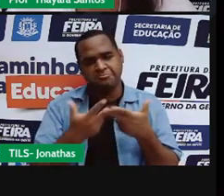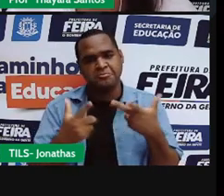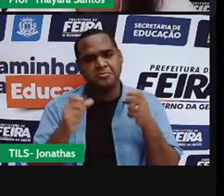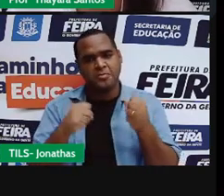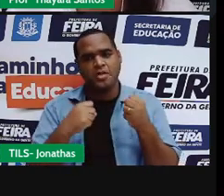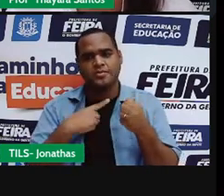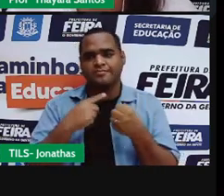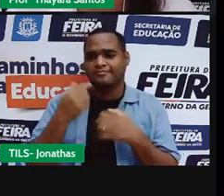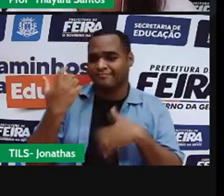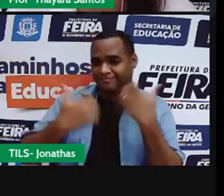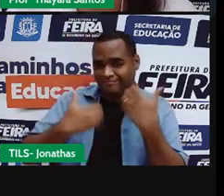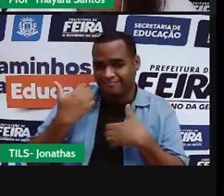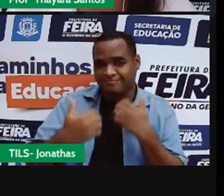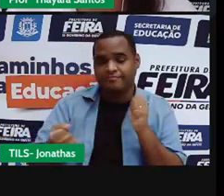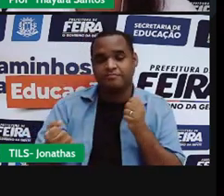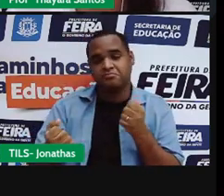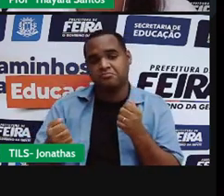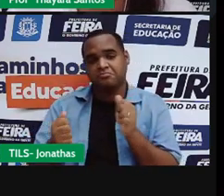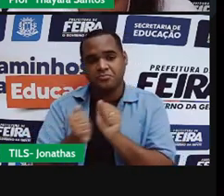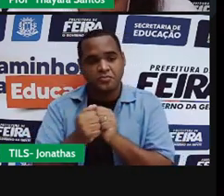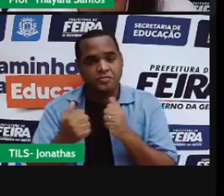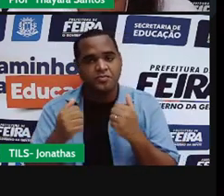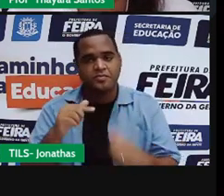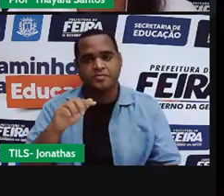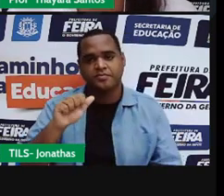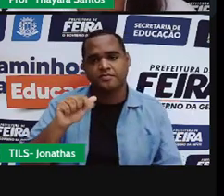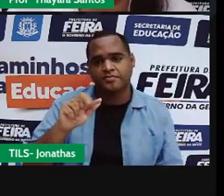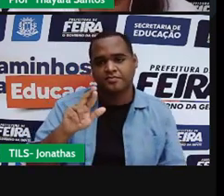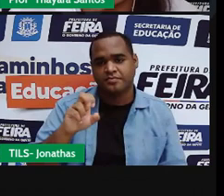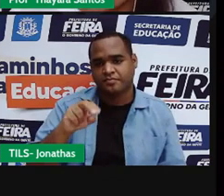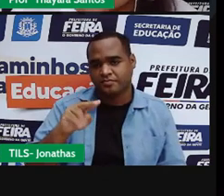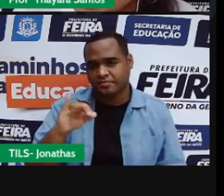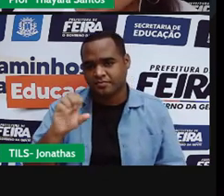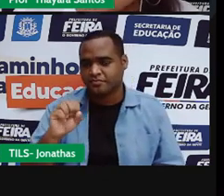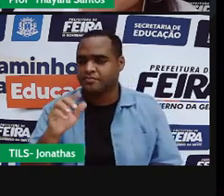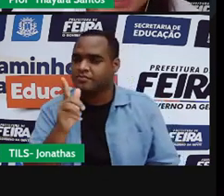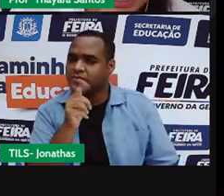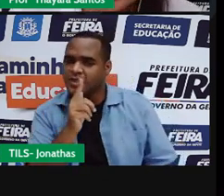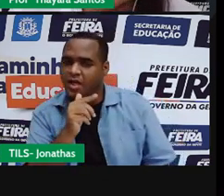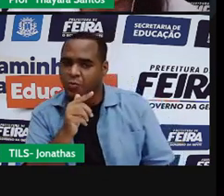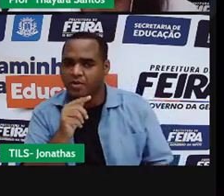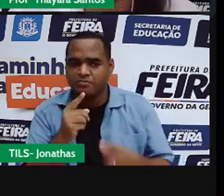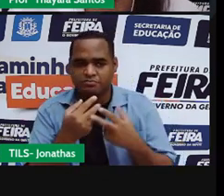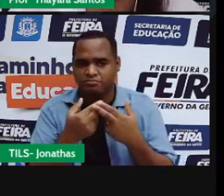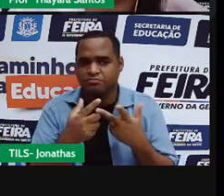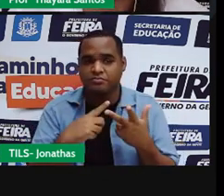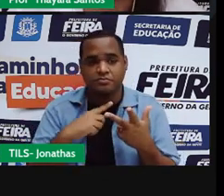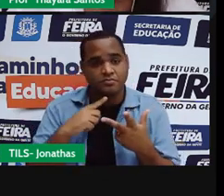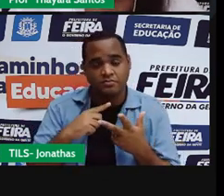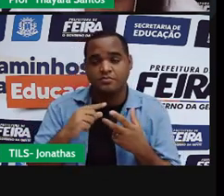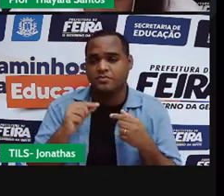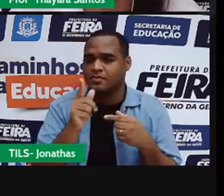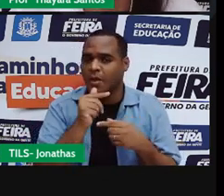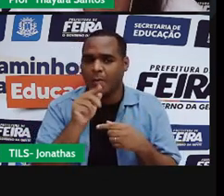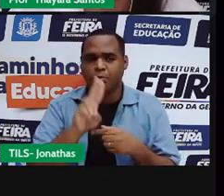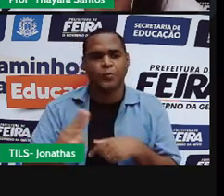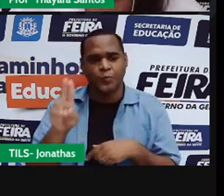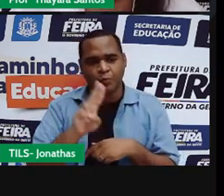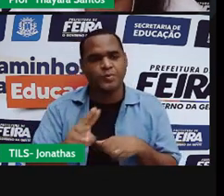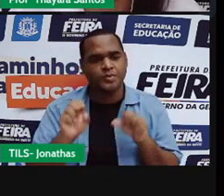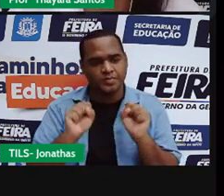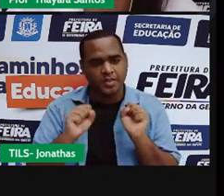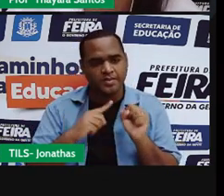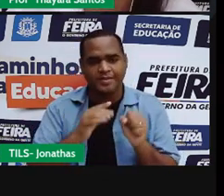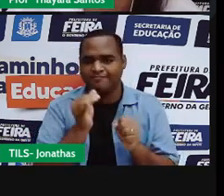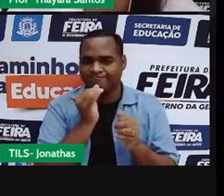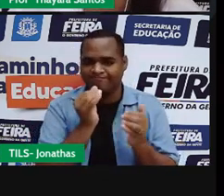aqui. Tem o neônio, o argônio, o oxigênio e a água. Eu vou colocar logo na água, que é a substância que a gente mais usa para fazer esses